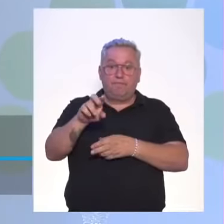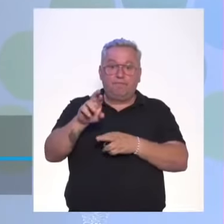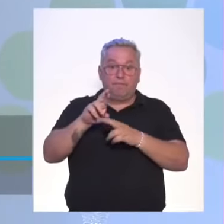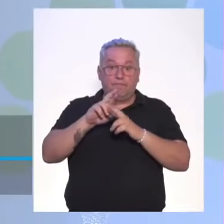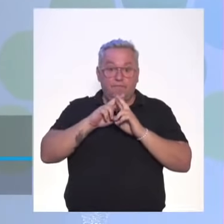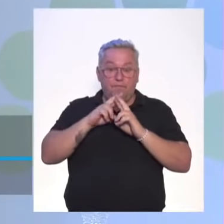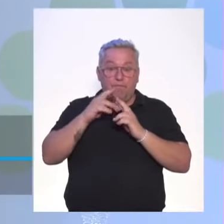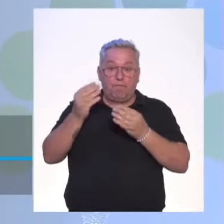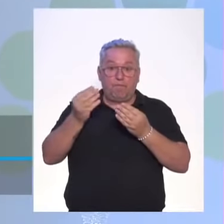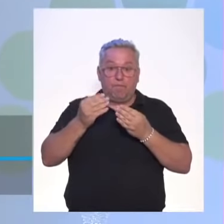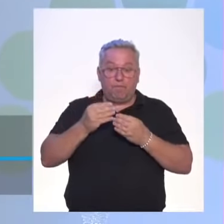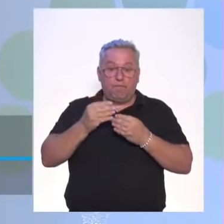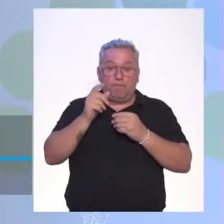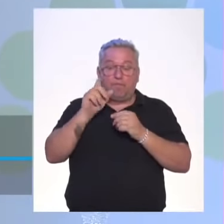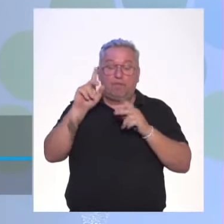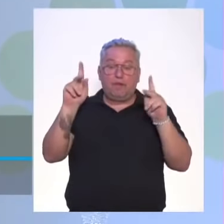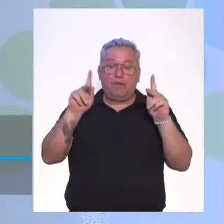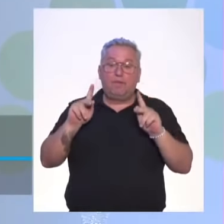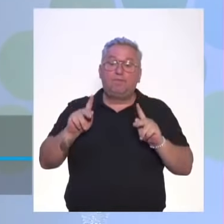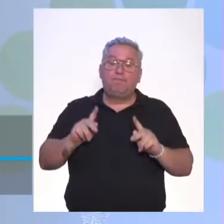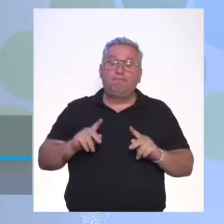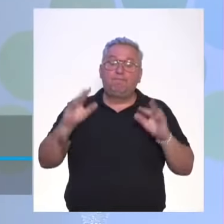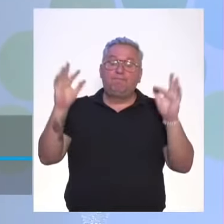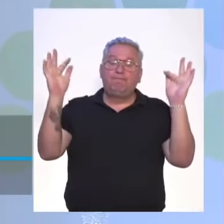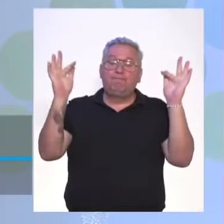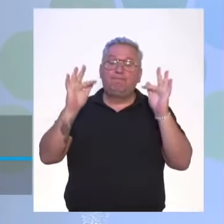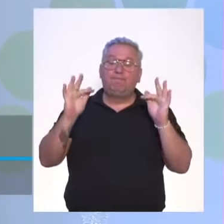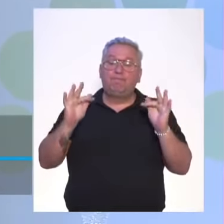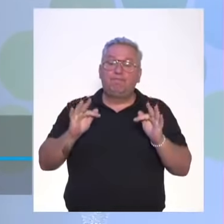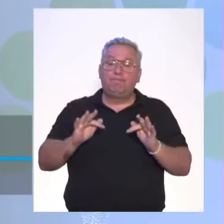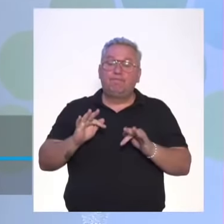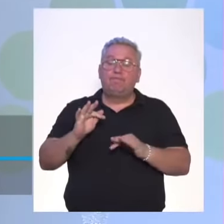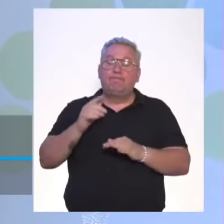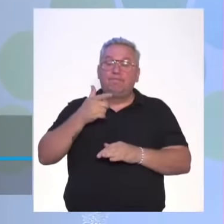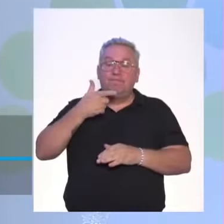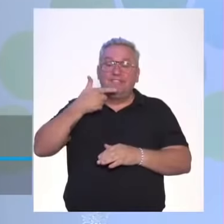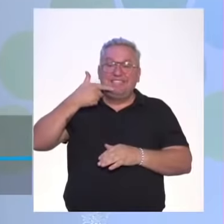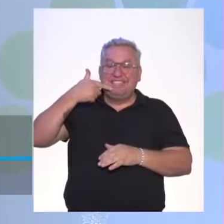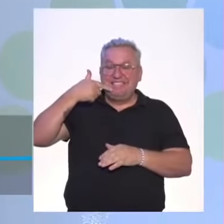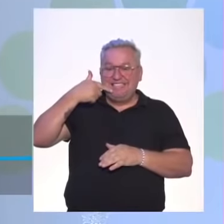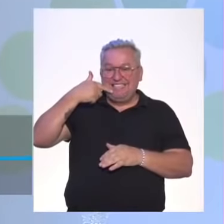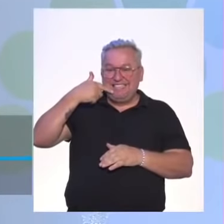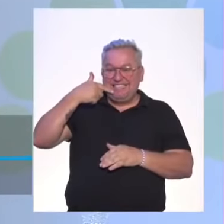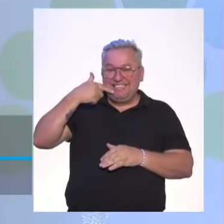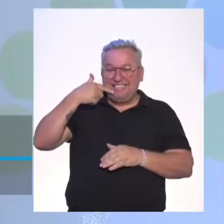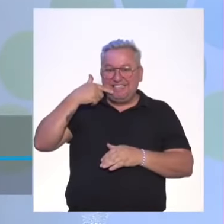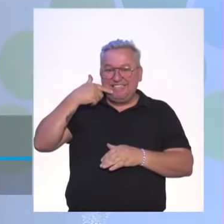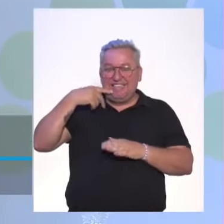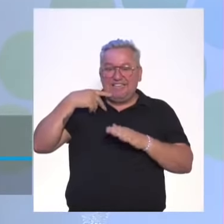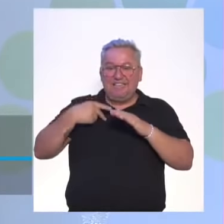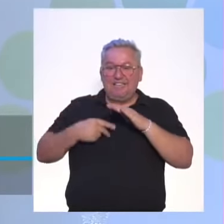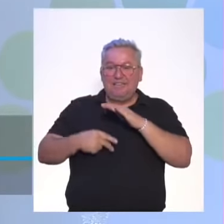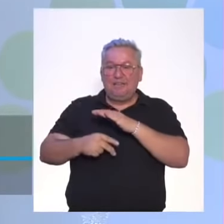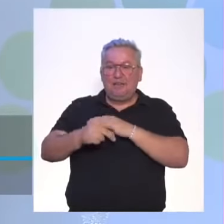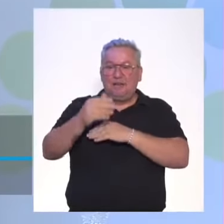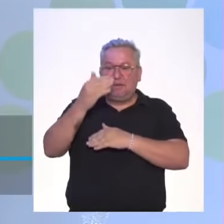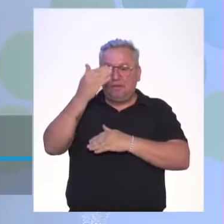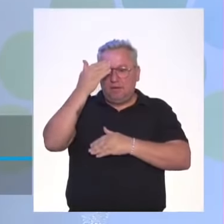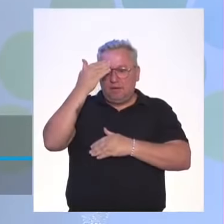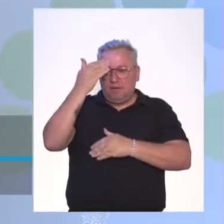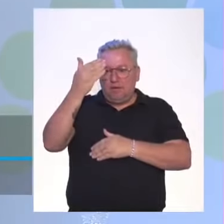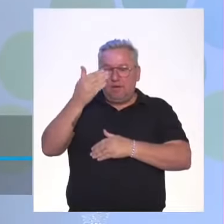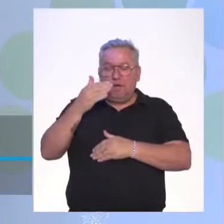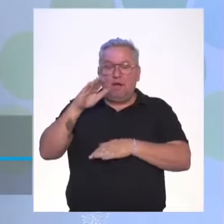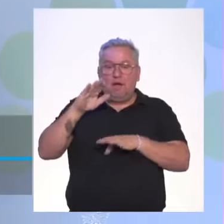responsável por me trazer paz felicidade um sorriso um ombro amigo eternamente gratidão